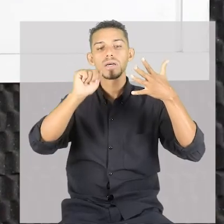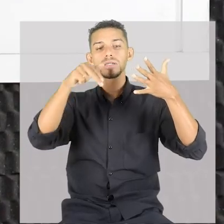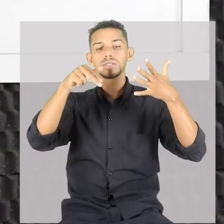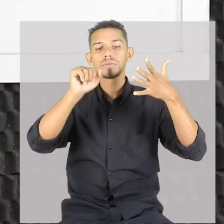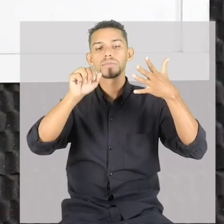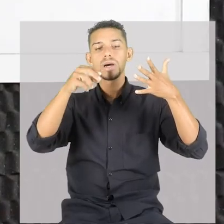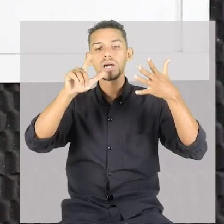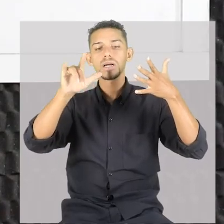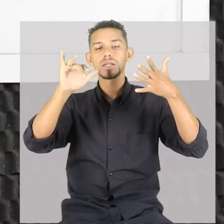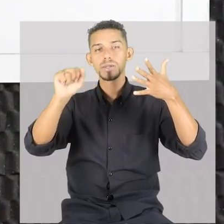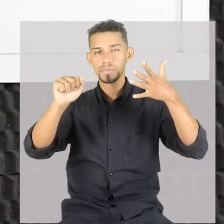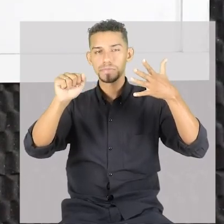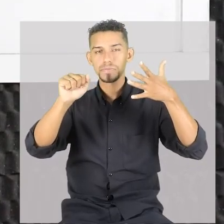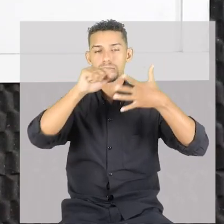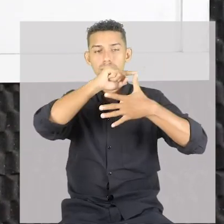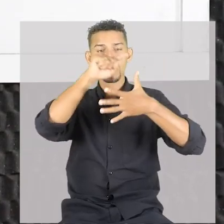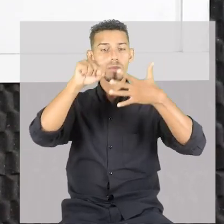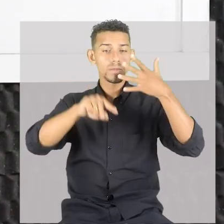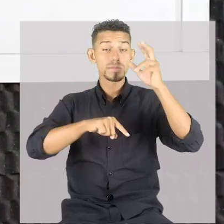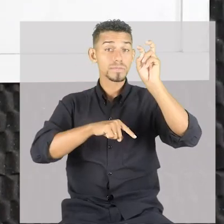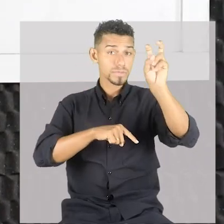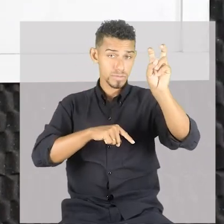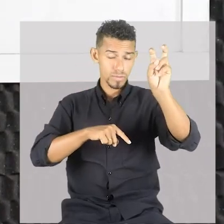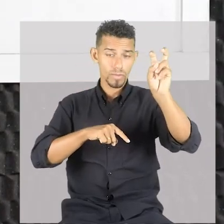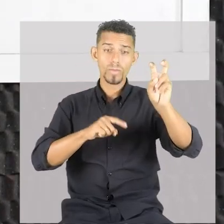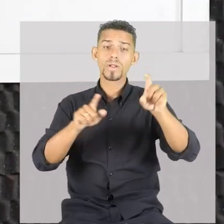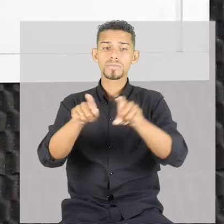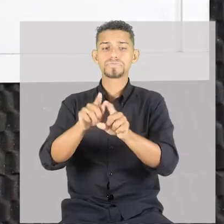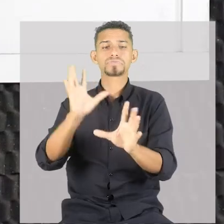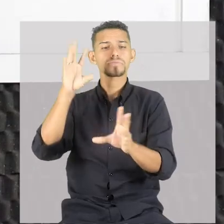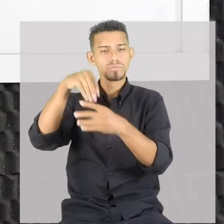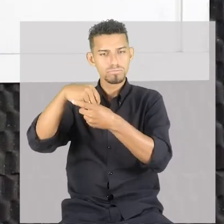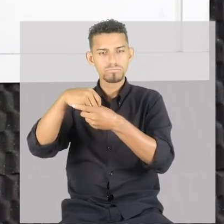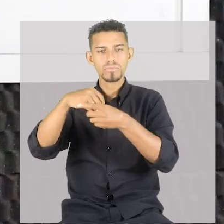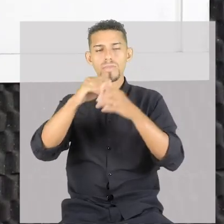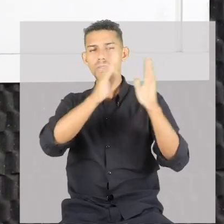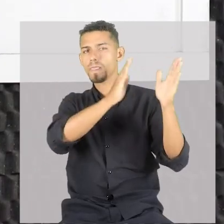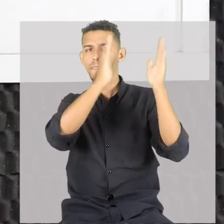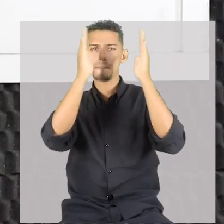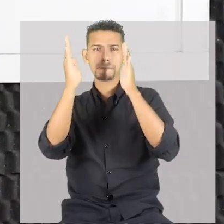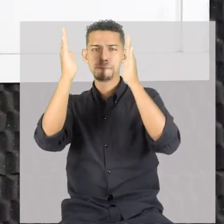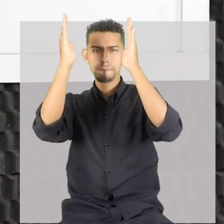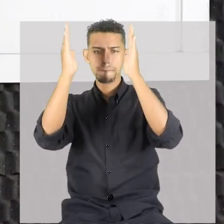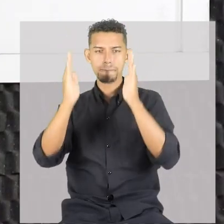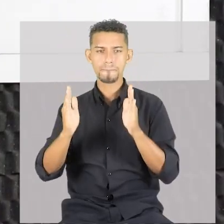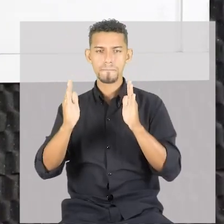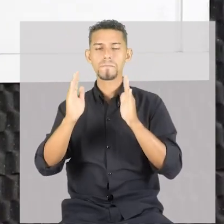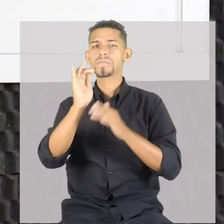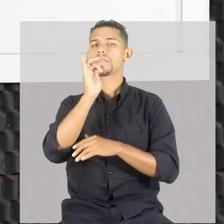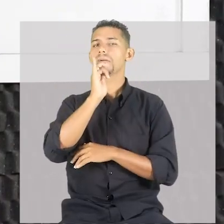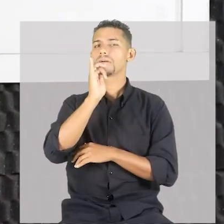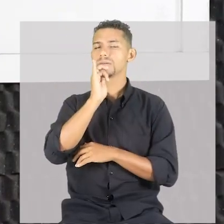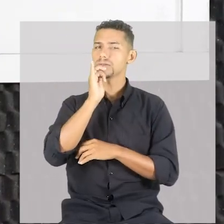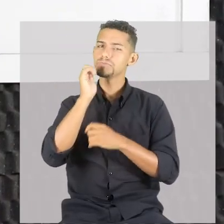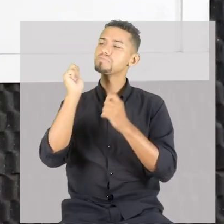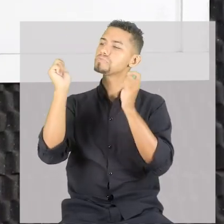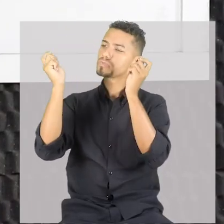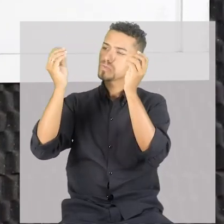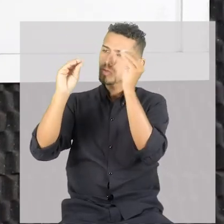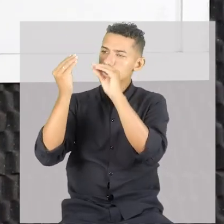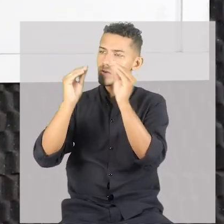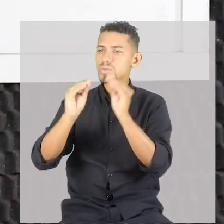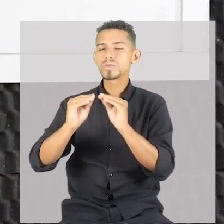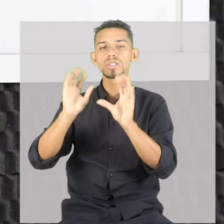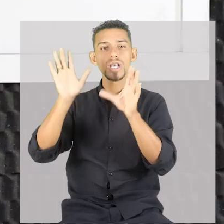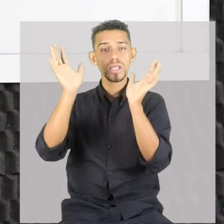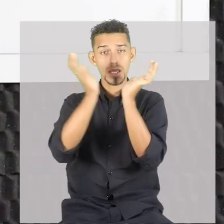os 5 reinos dentro dessa classificação. Eu vou colocar com vocês aqui, a primeira coisa, exemplos de organismos que estão